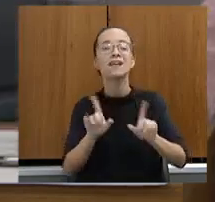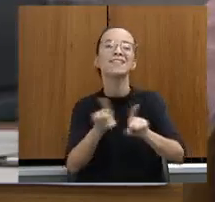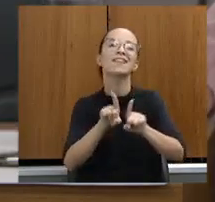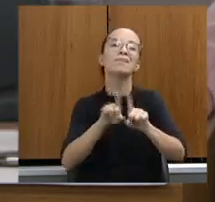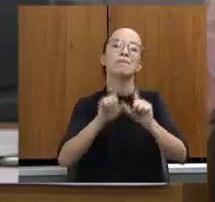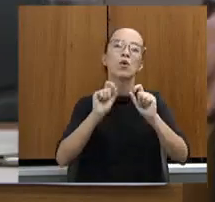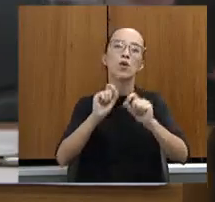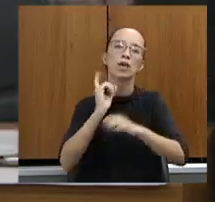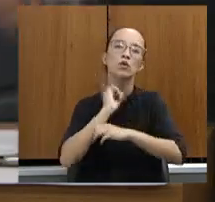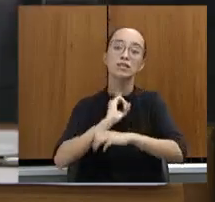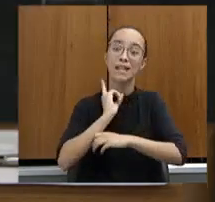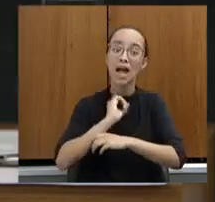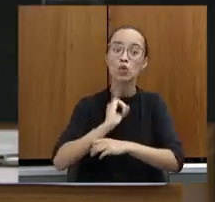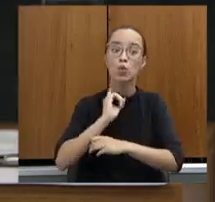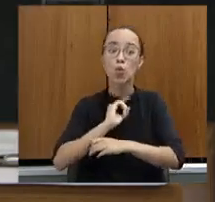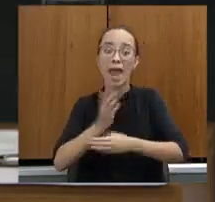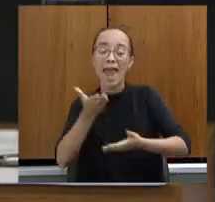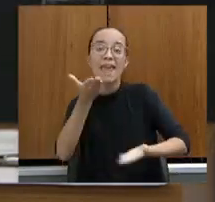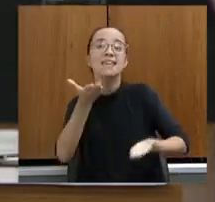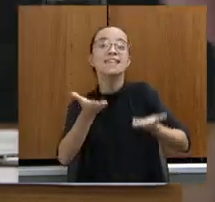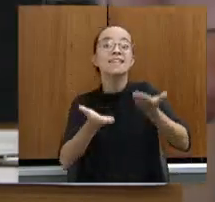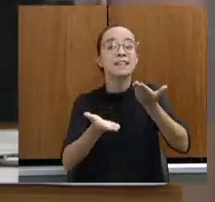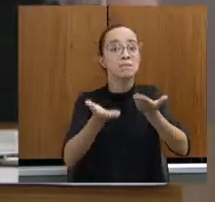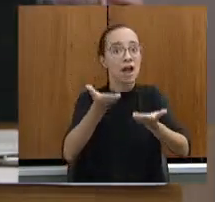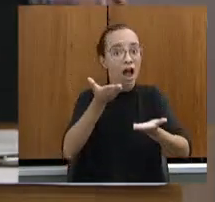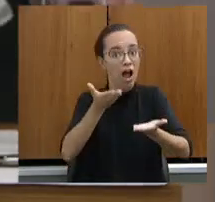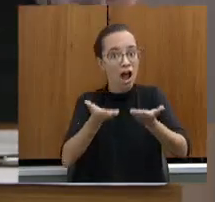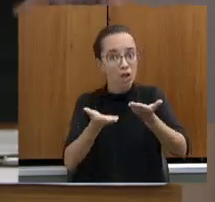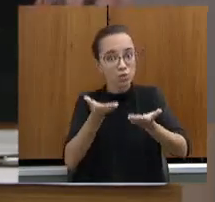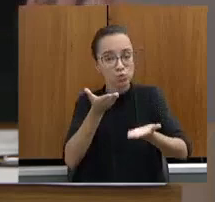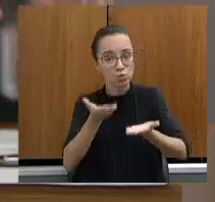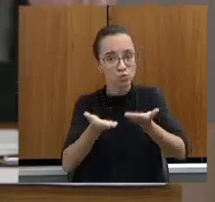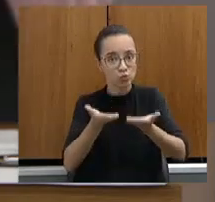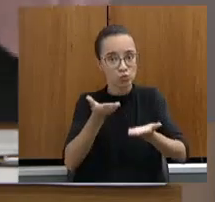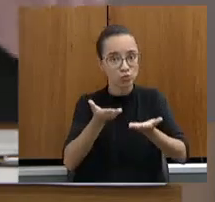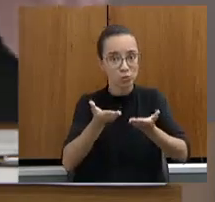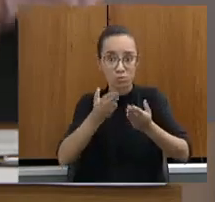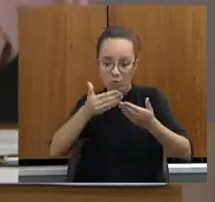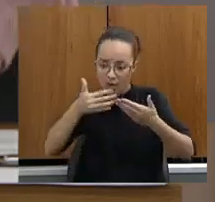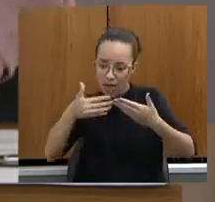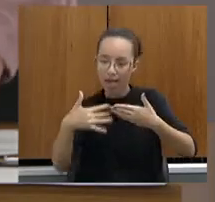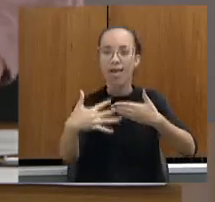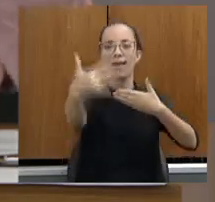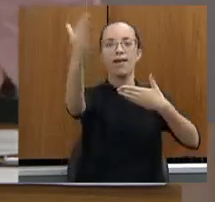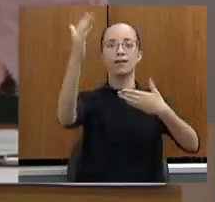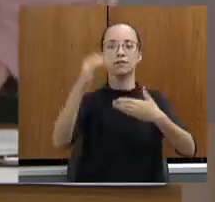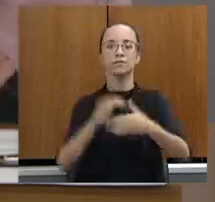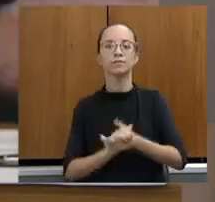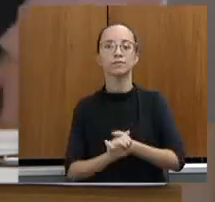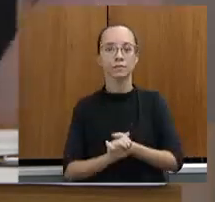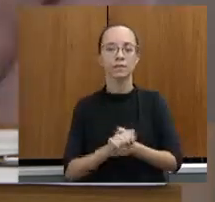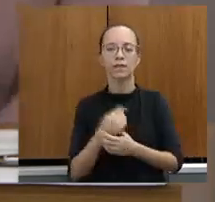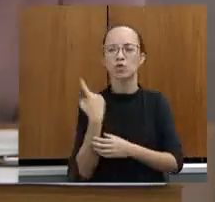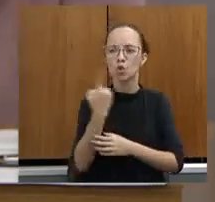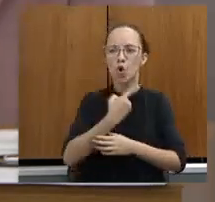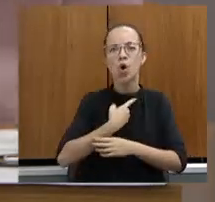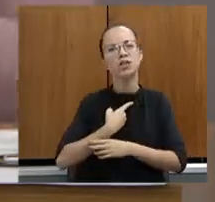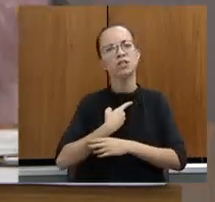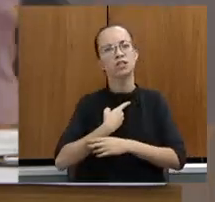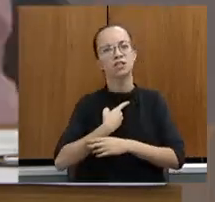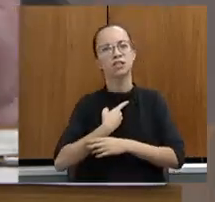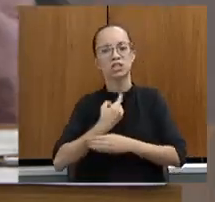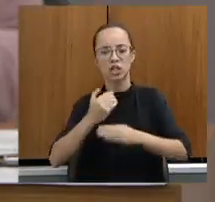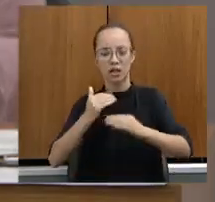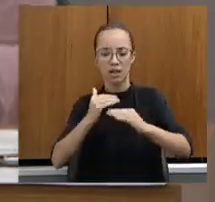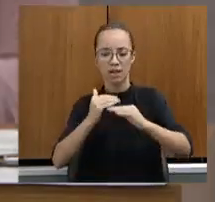de manter esse estado viável e estável e sustentável por décadas não podemos trocar a